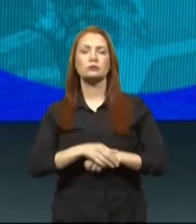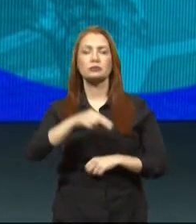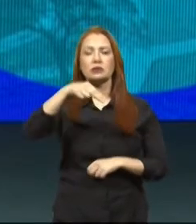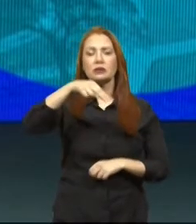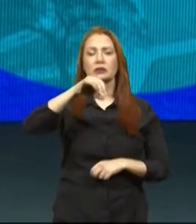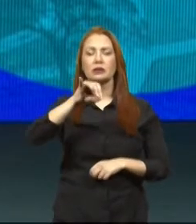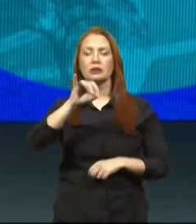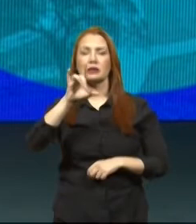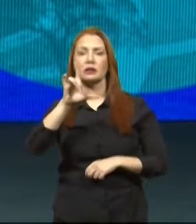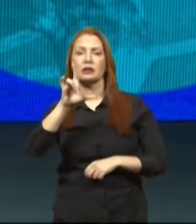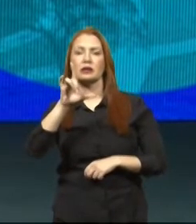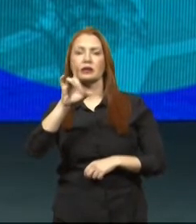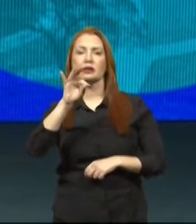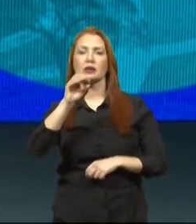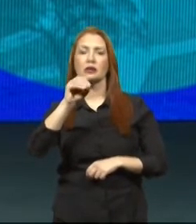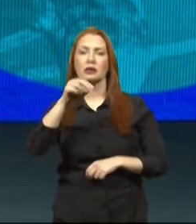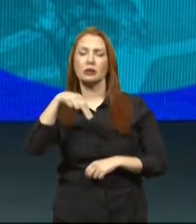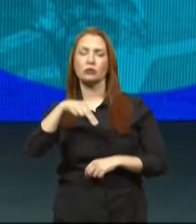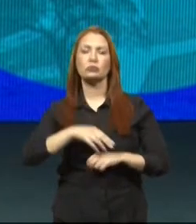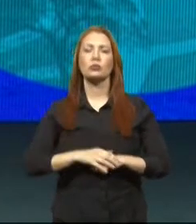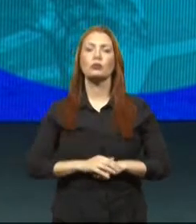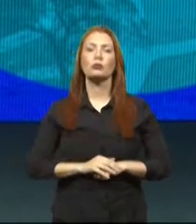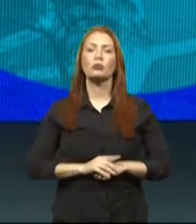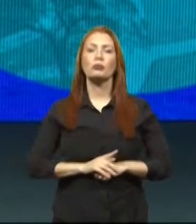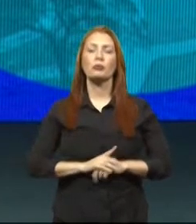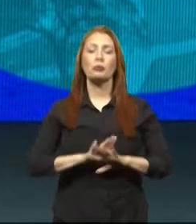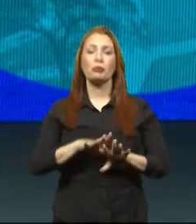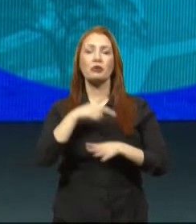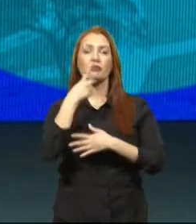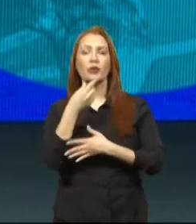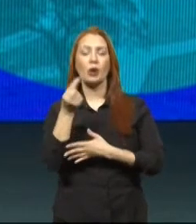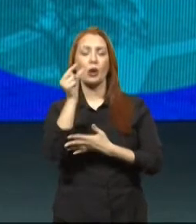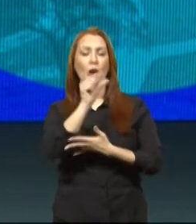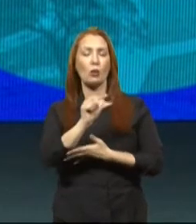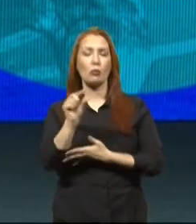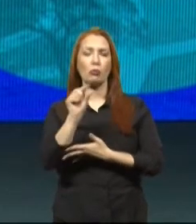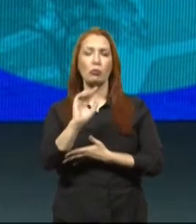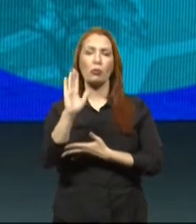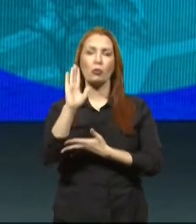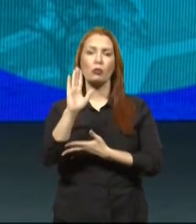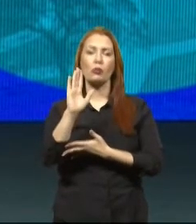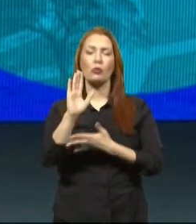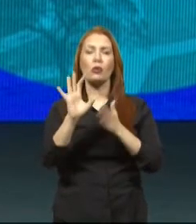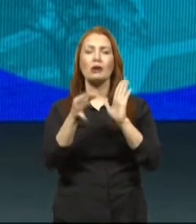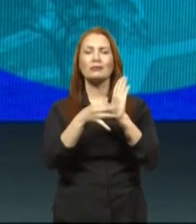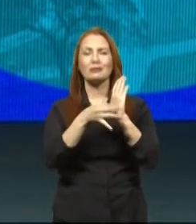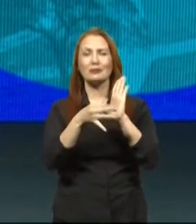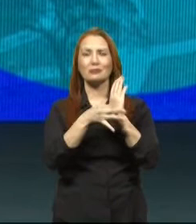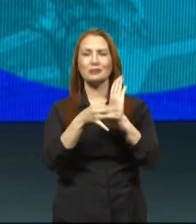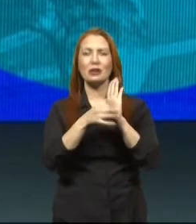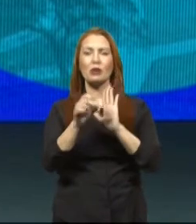Milton Kashiakura para fazer as suas considerações sobre o que ele pensa